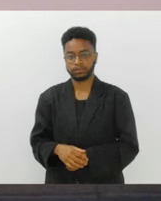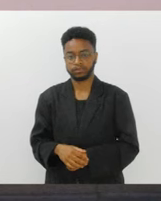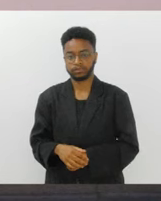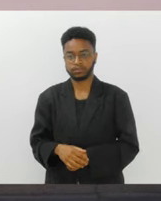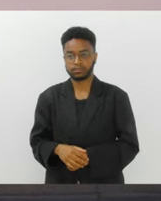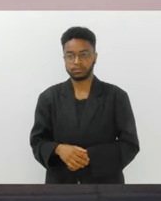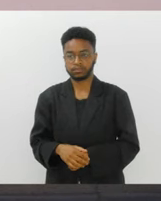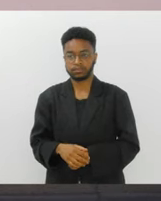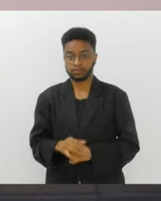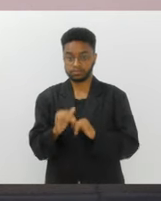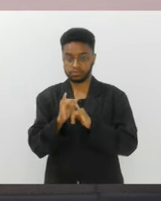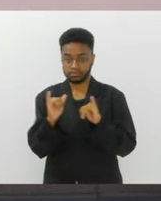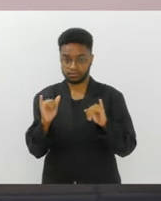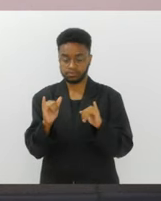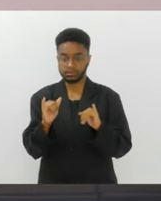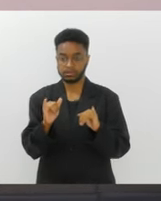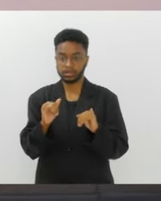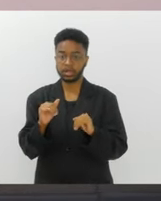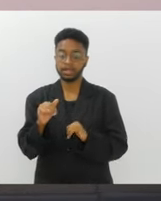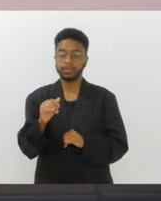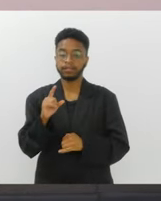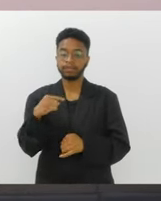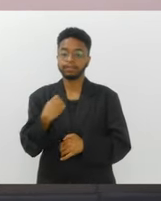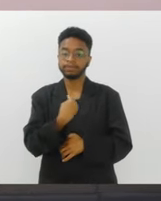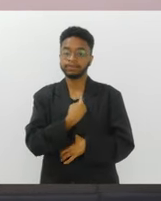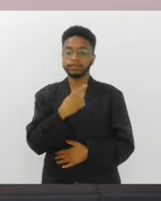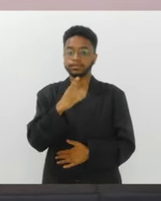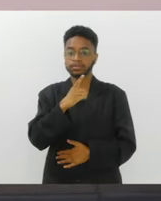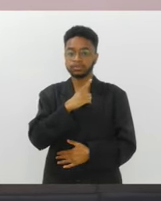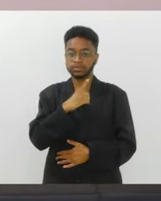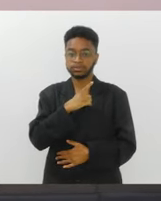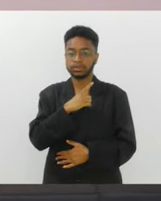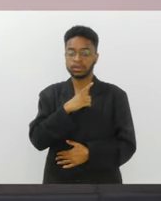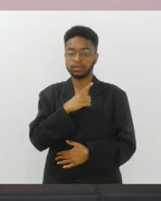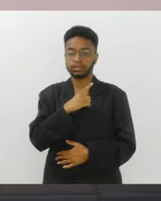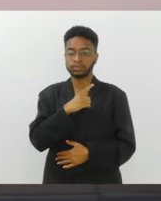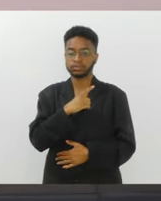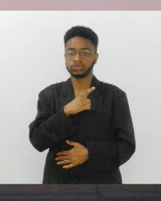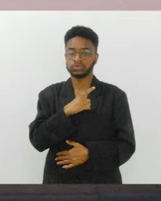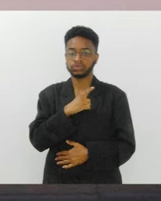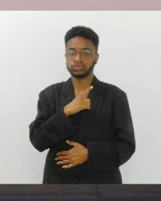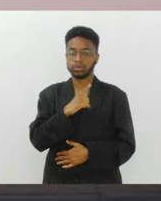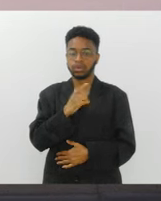dizer que temos uma posição absolutamente